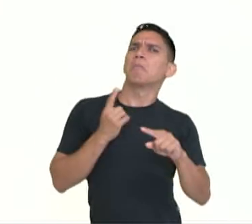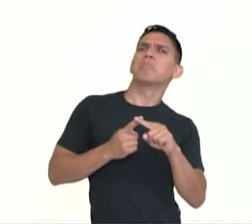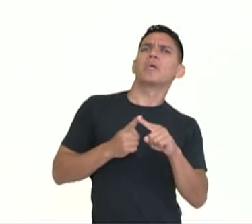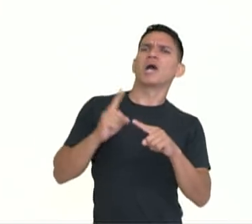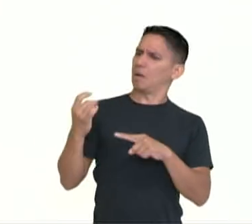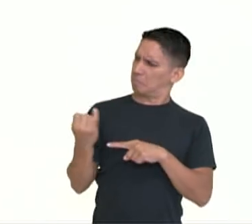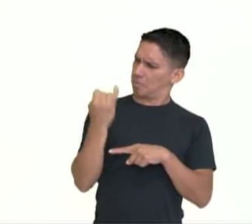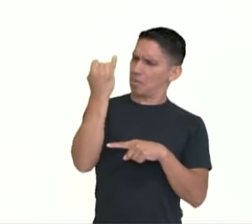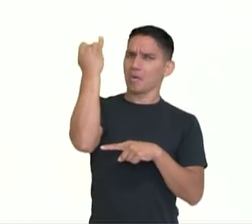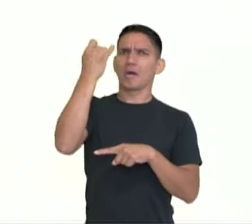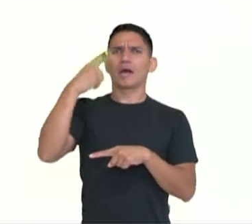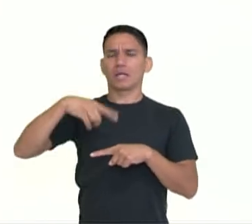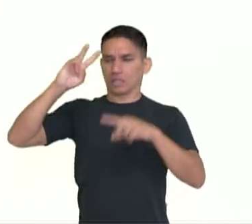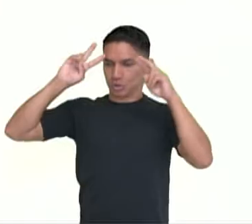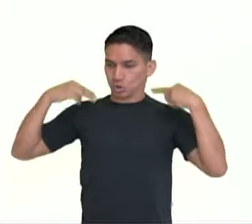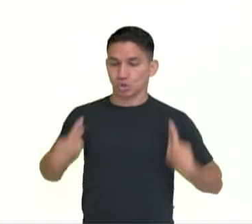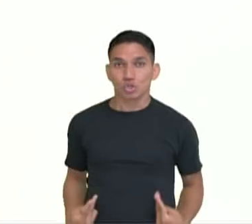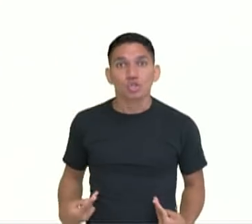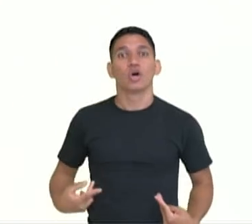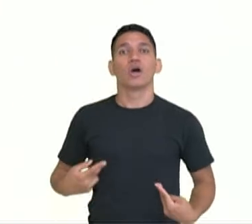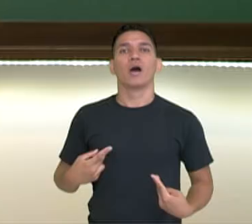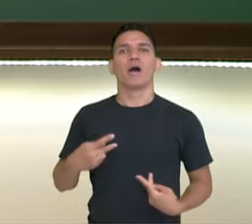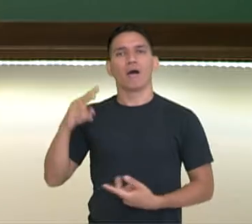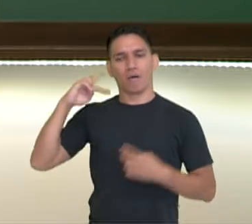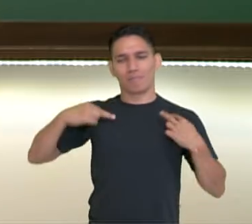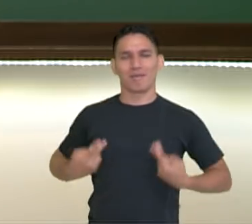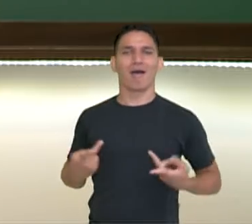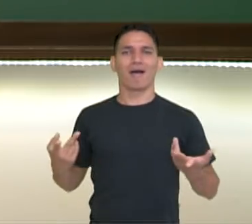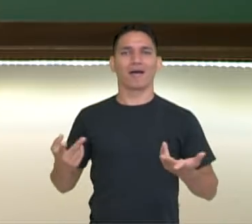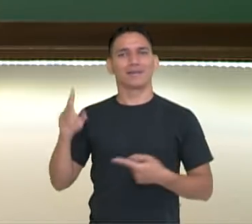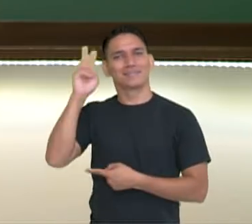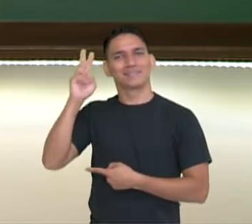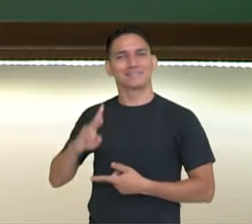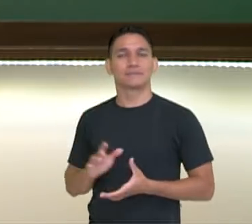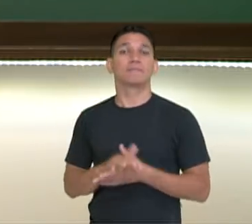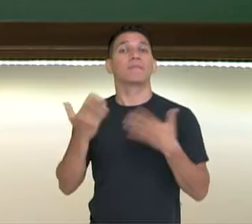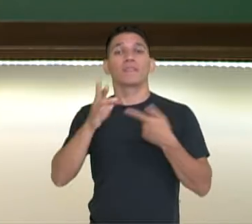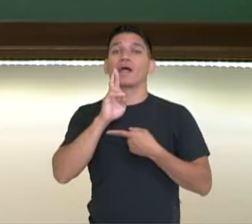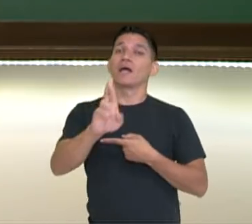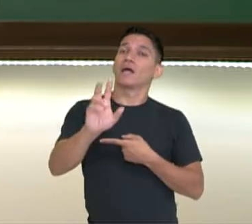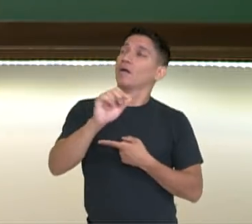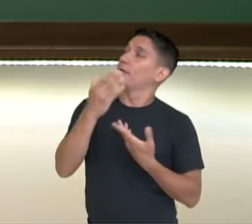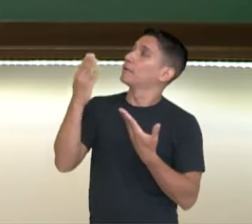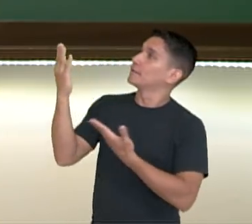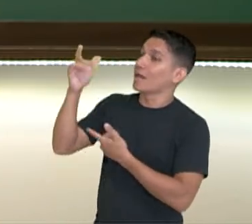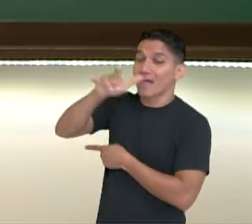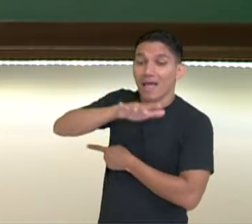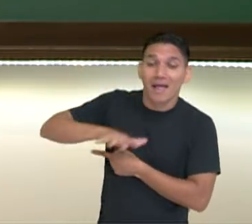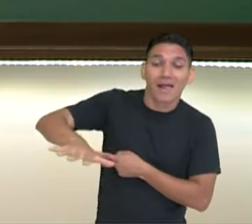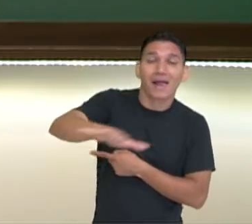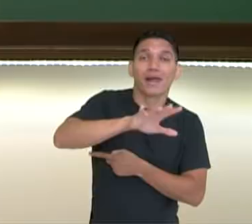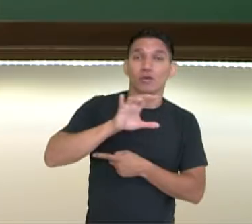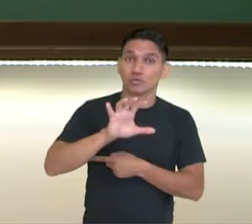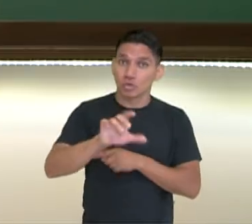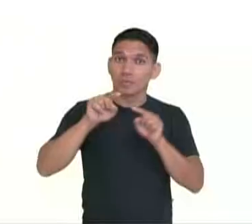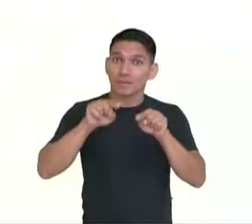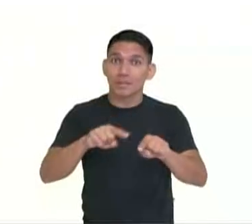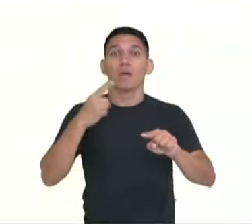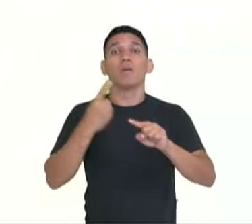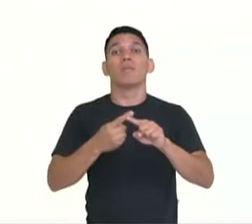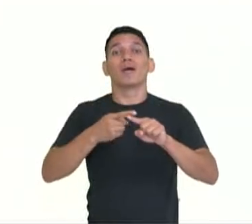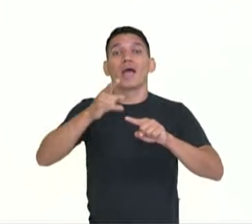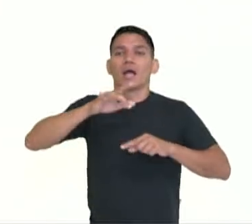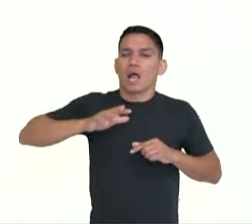para a história da humanidade? Então, já respondendo aí para vocês, essa região recebe esse nome por ser uma